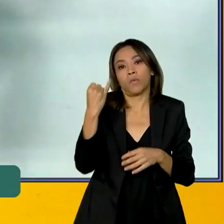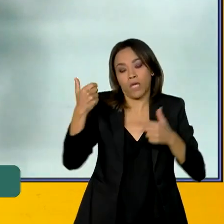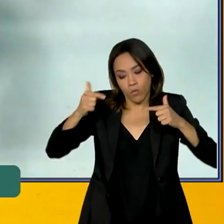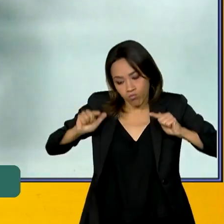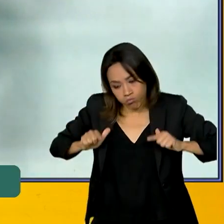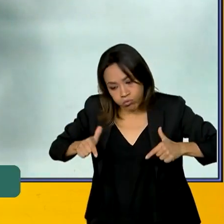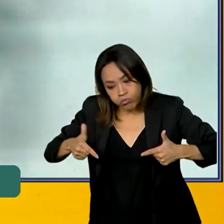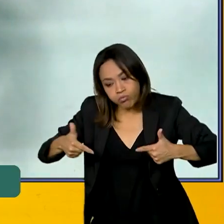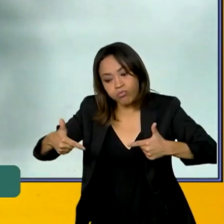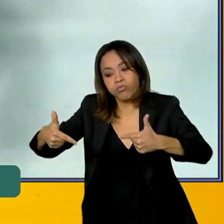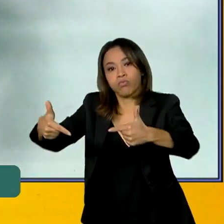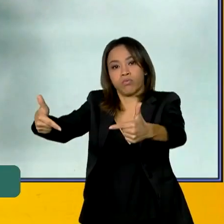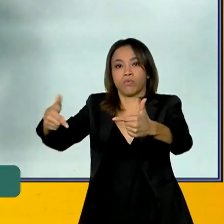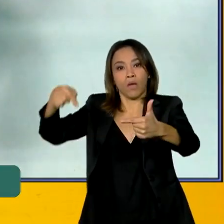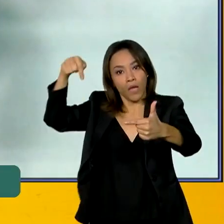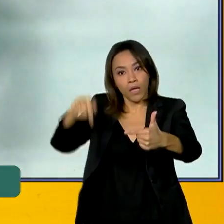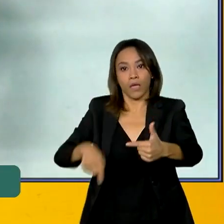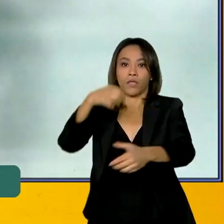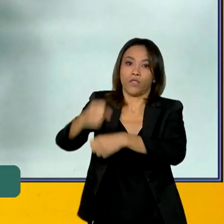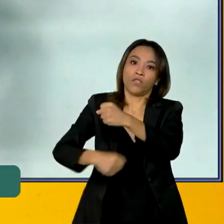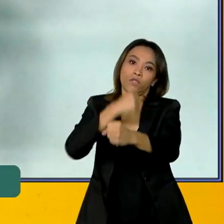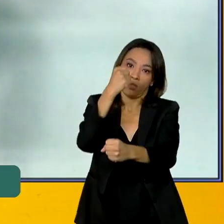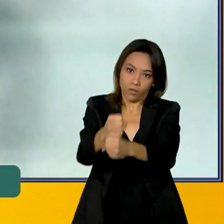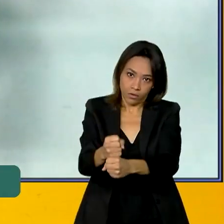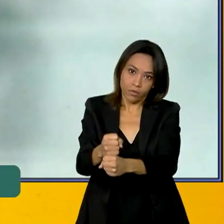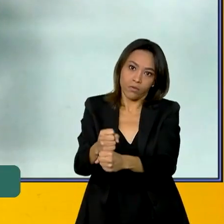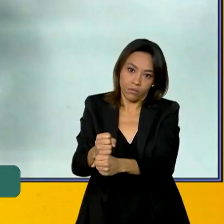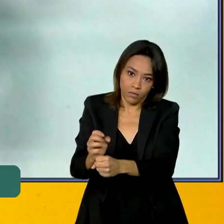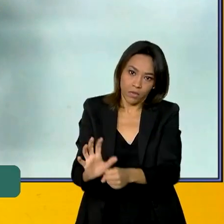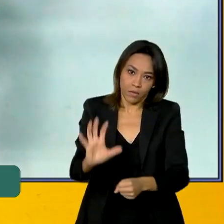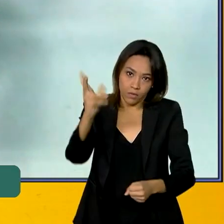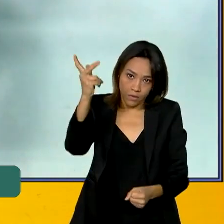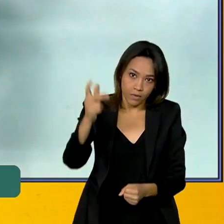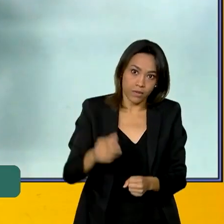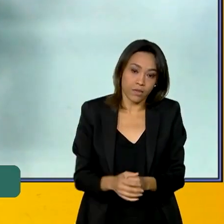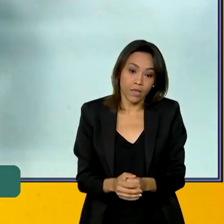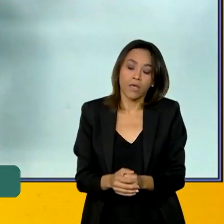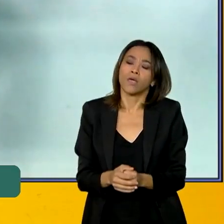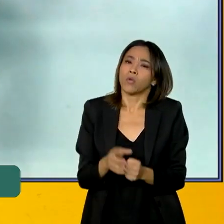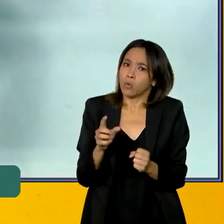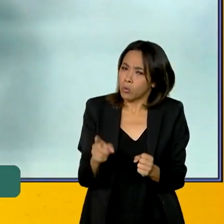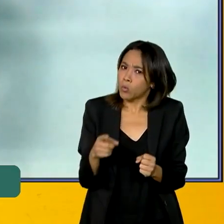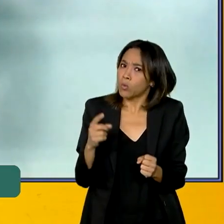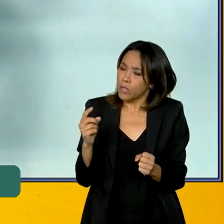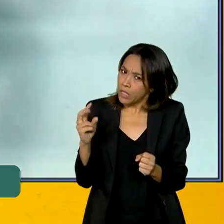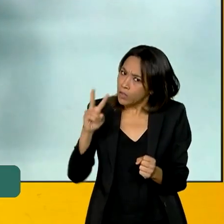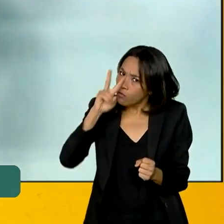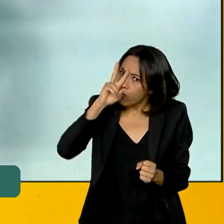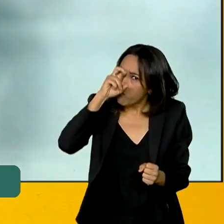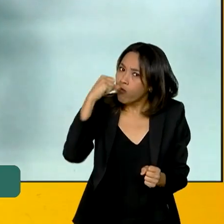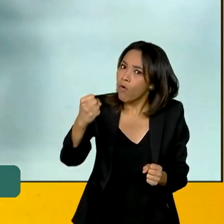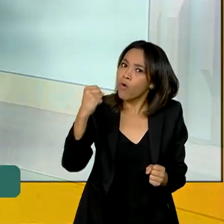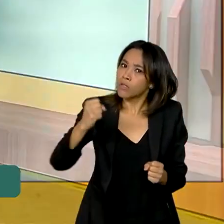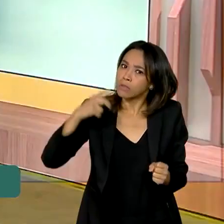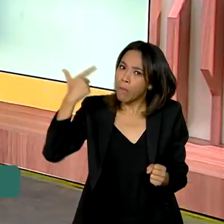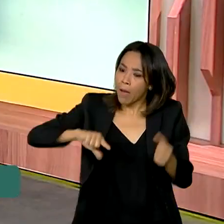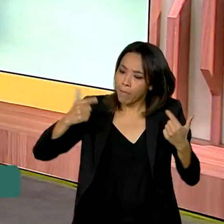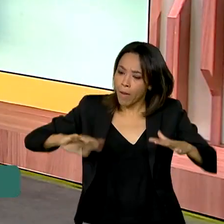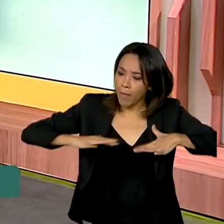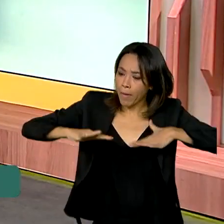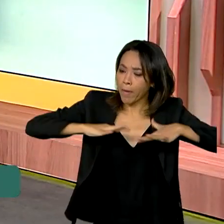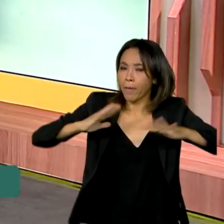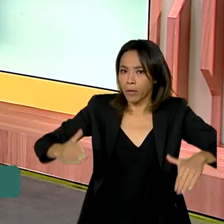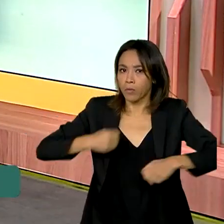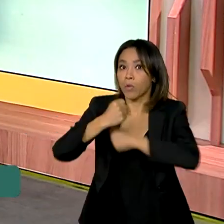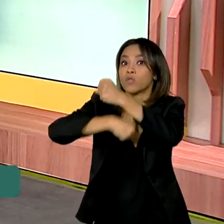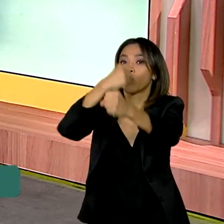iniciem ainda esse ano em algumas situações, mas sobretudo com muita força a partir do ano que vem. Como o senhor colocou,